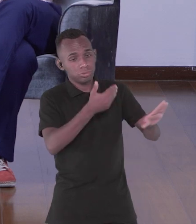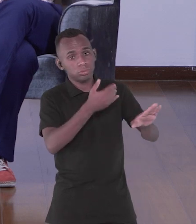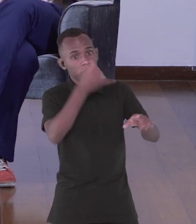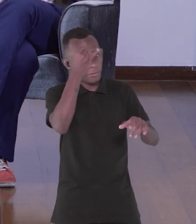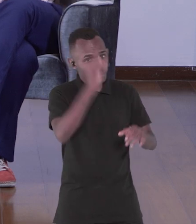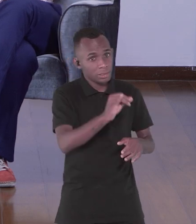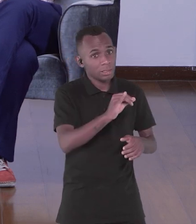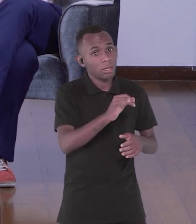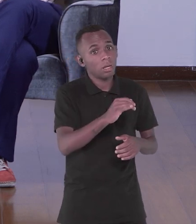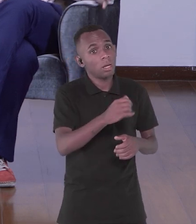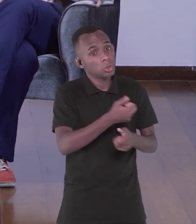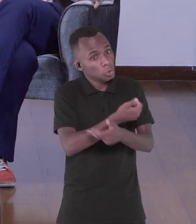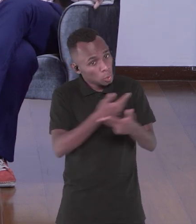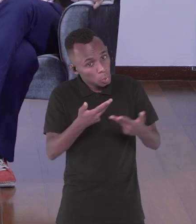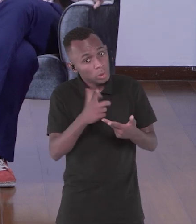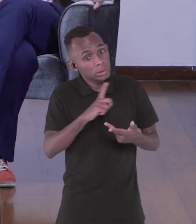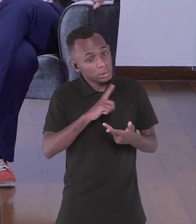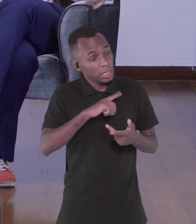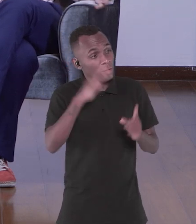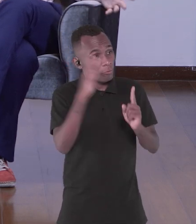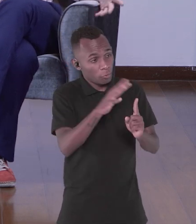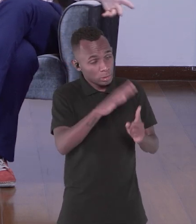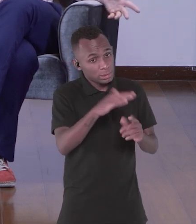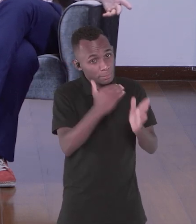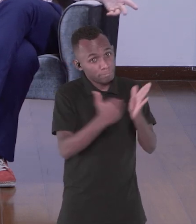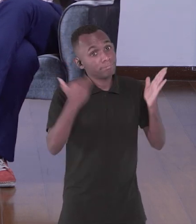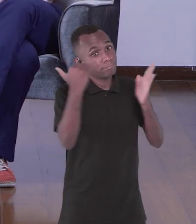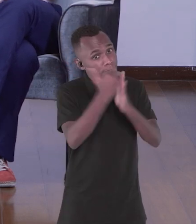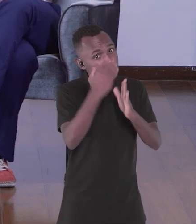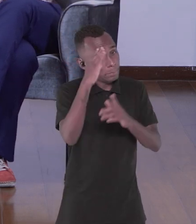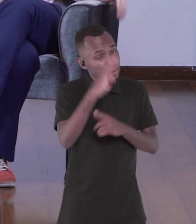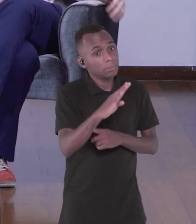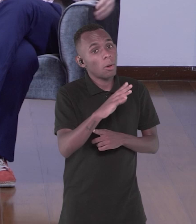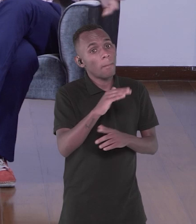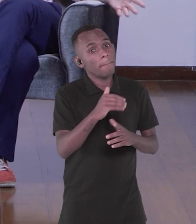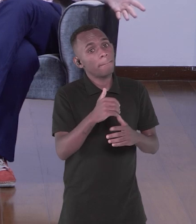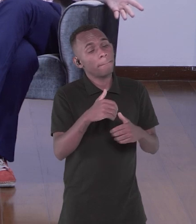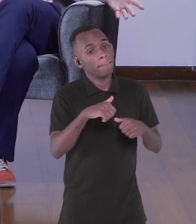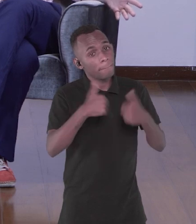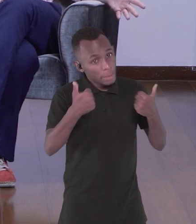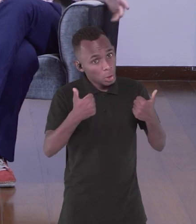forma muito mais coordenada, tem um impacto diferente. Agora, como você falou,